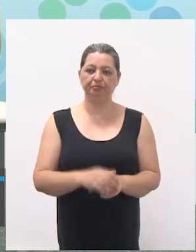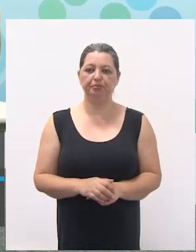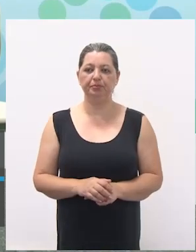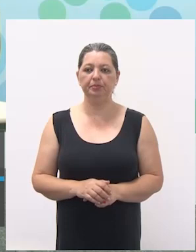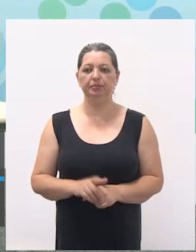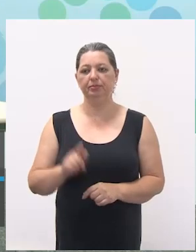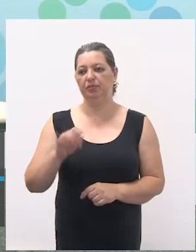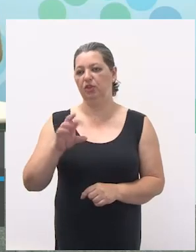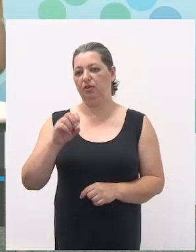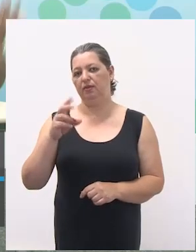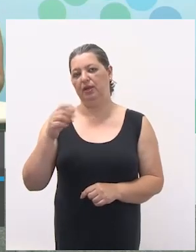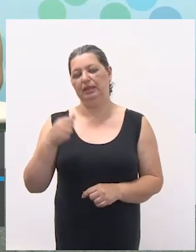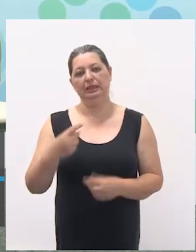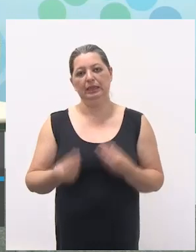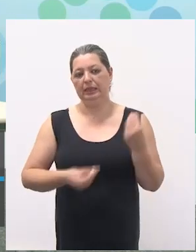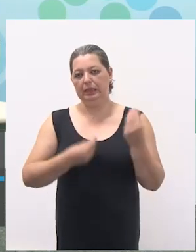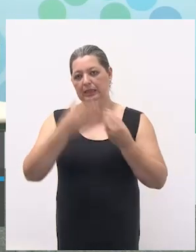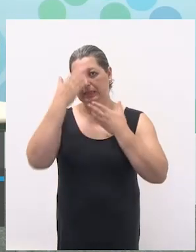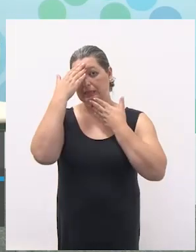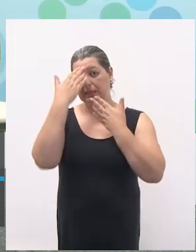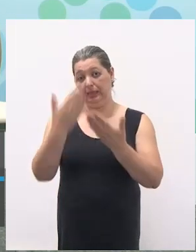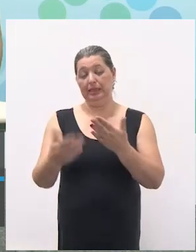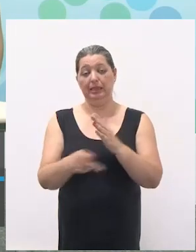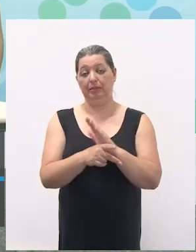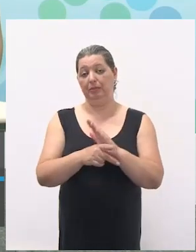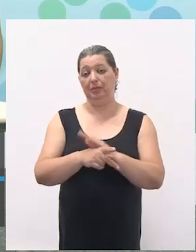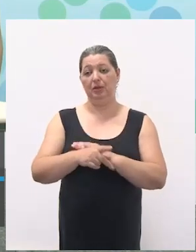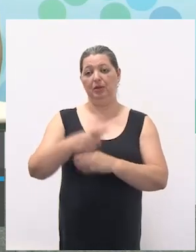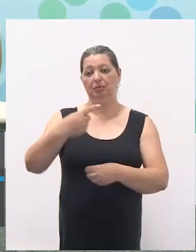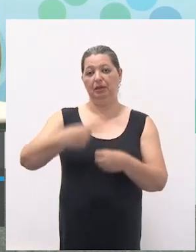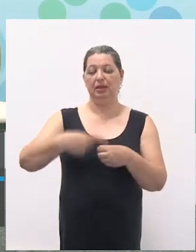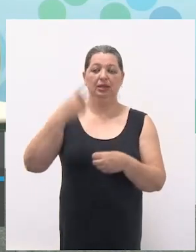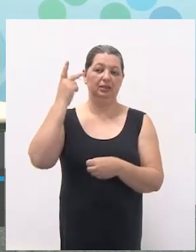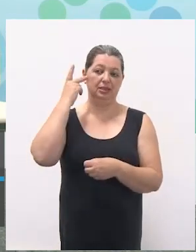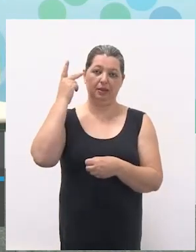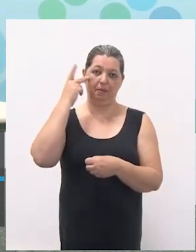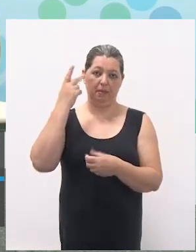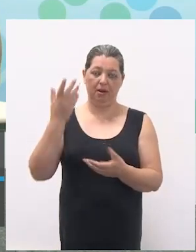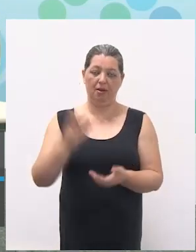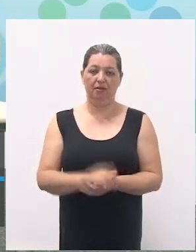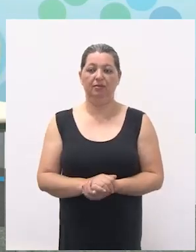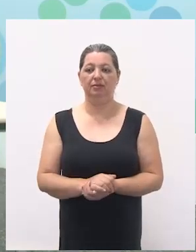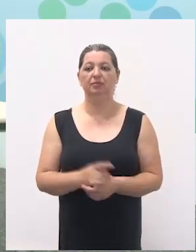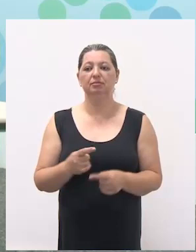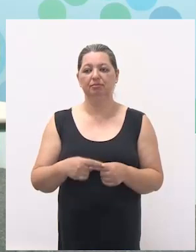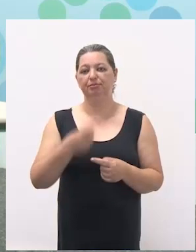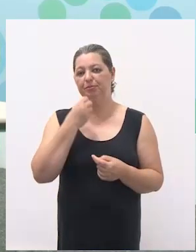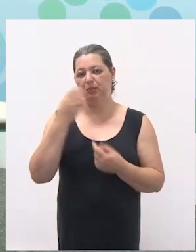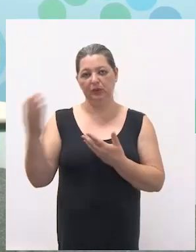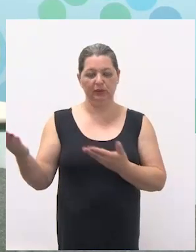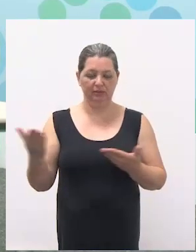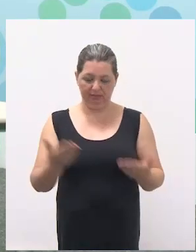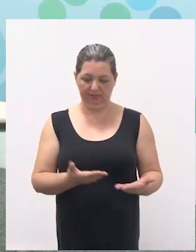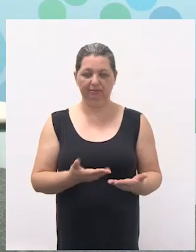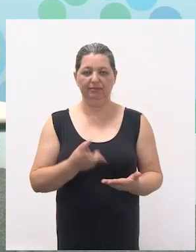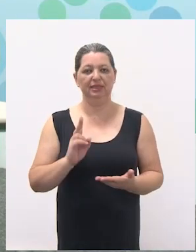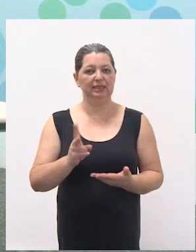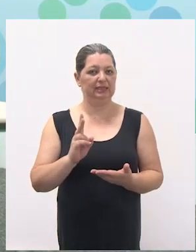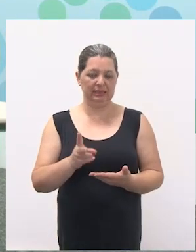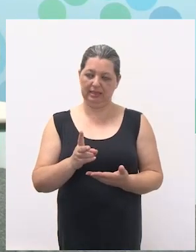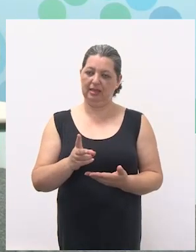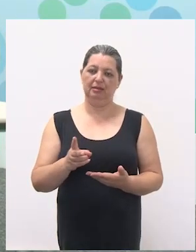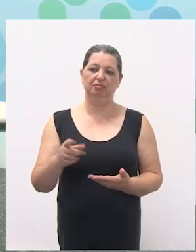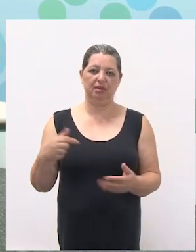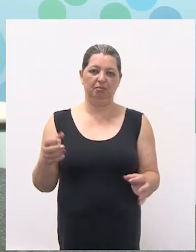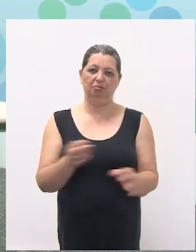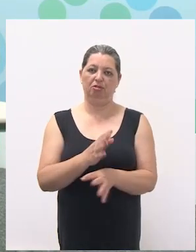sei como te agradecer, de Araraquara aqui, muito obrigada e seja bem-vindo, as portas estão abertas para você sempre aqui,